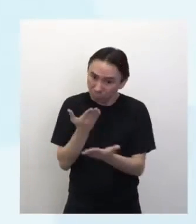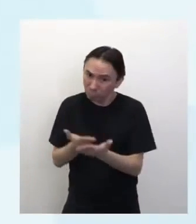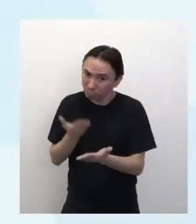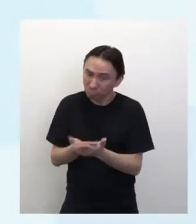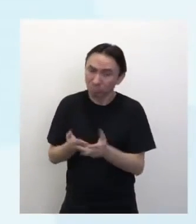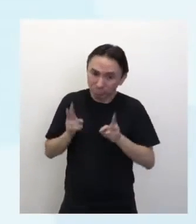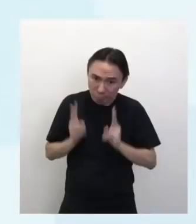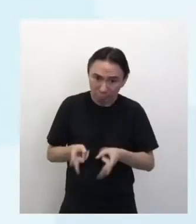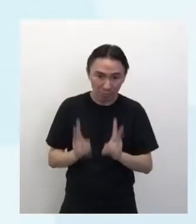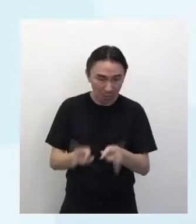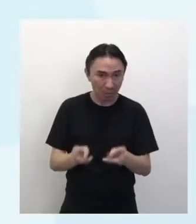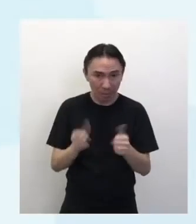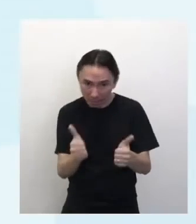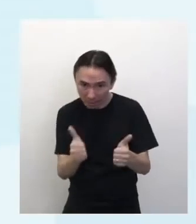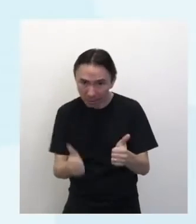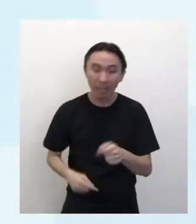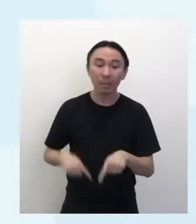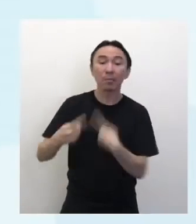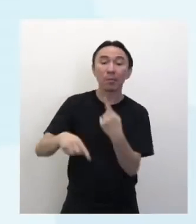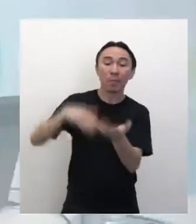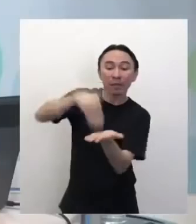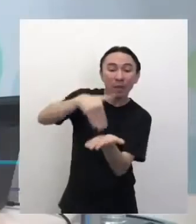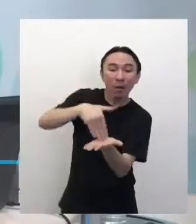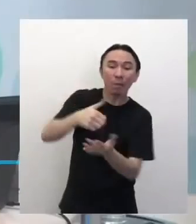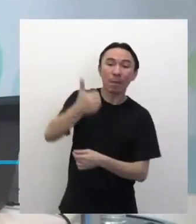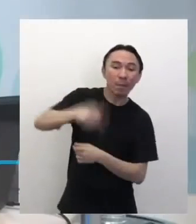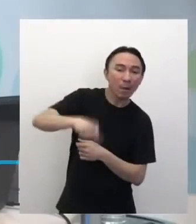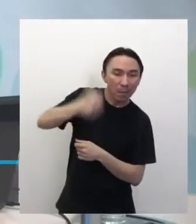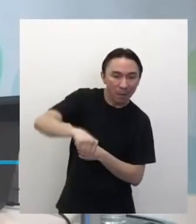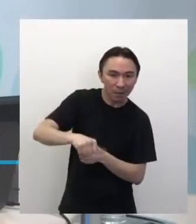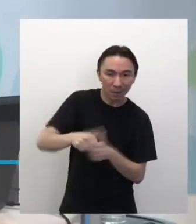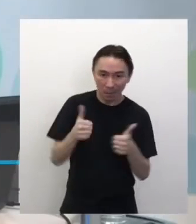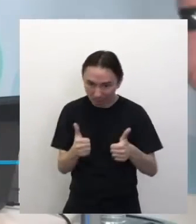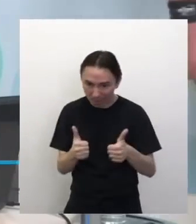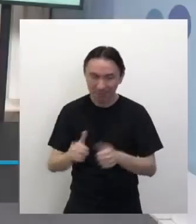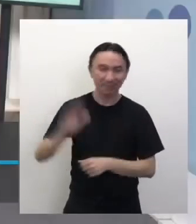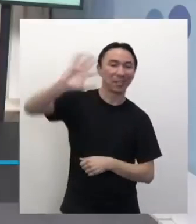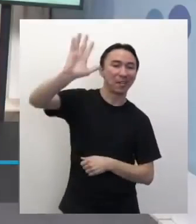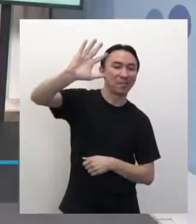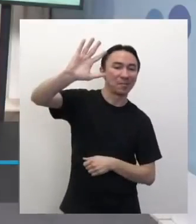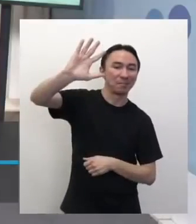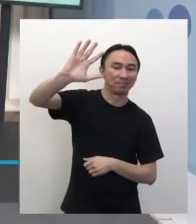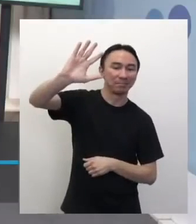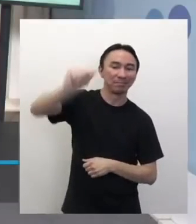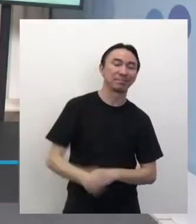aí durante o dia, avalie a aula no final e até a próxima aula. Tchau.